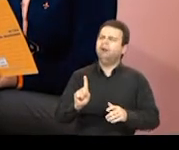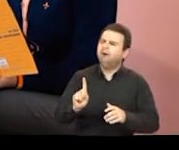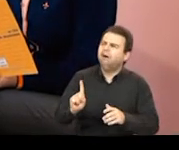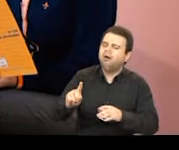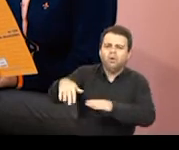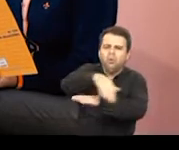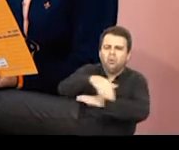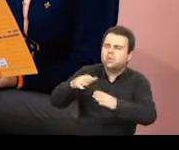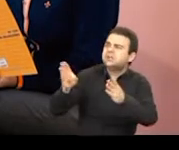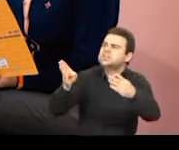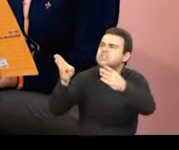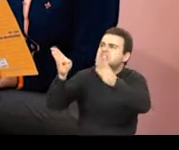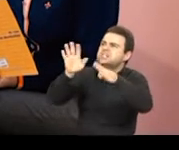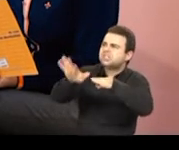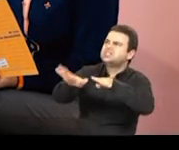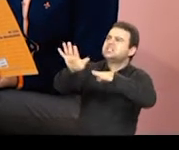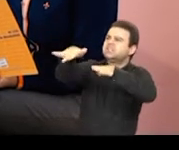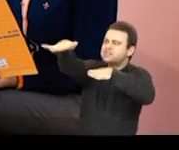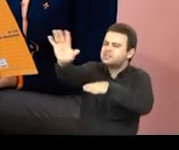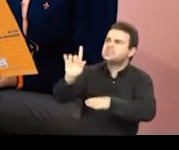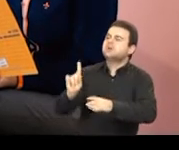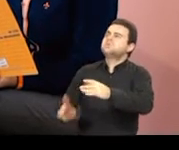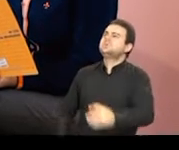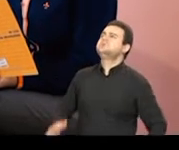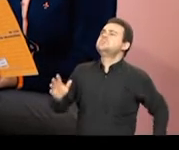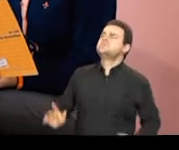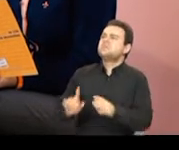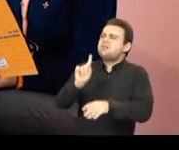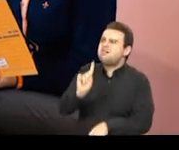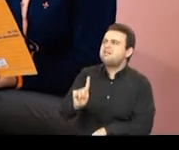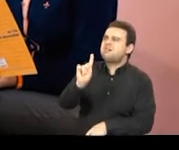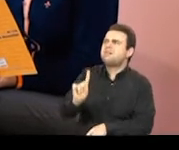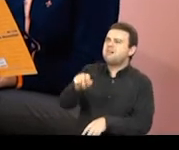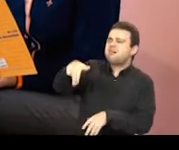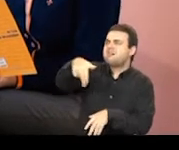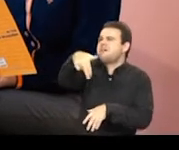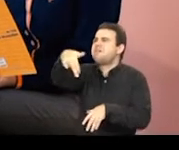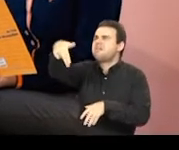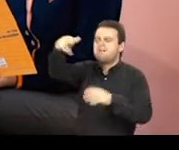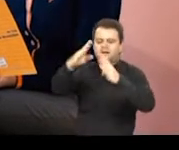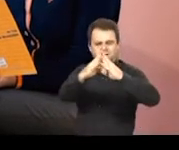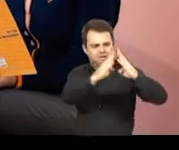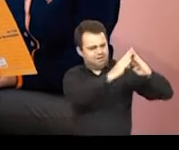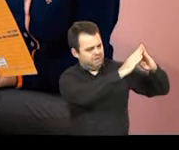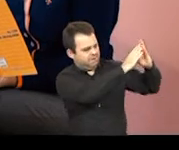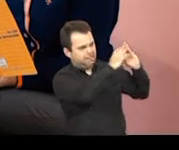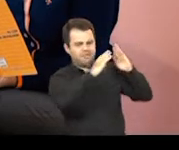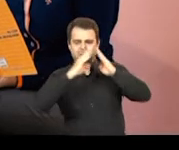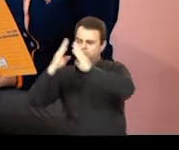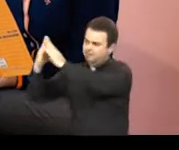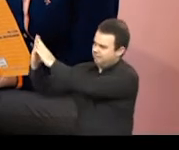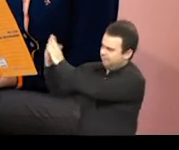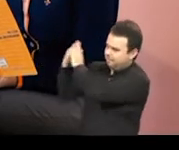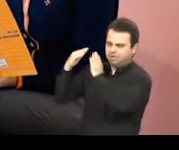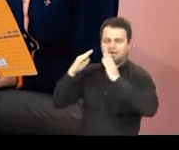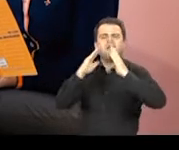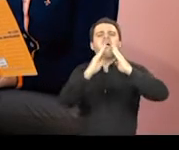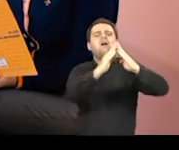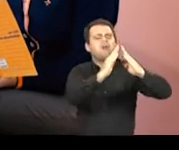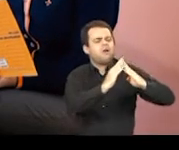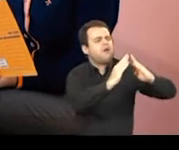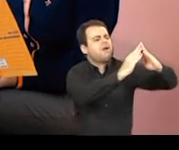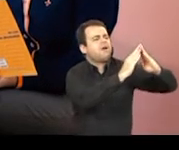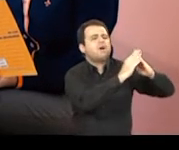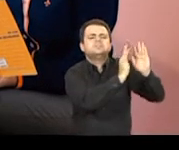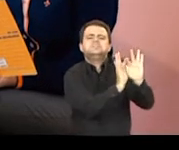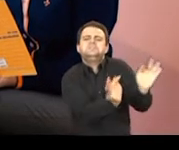tortuosa ladeira. À medida que avançava, as casas iam rareando, modestas casas espalhadas